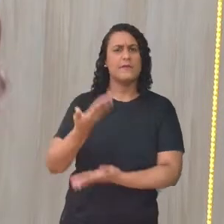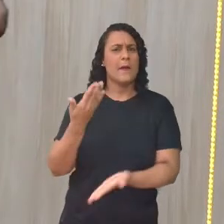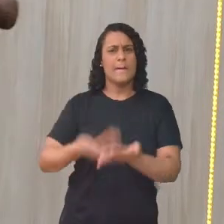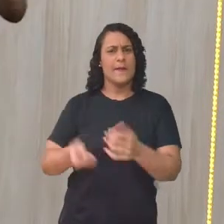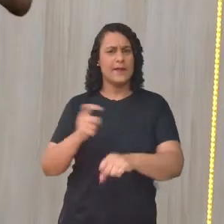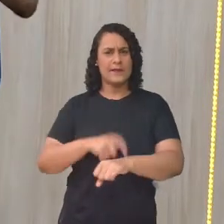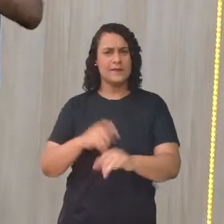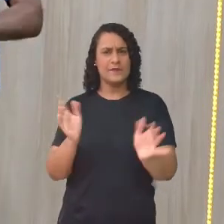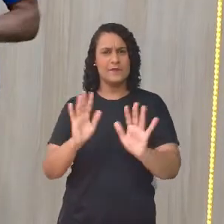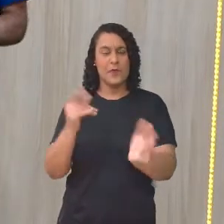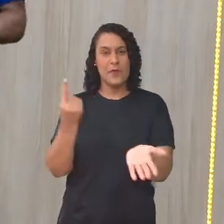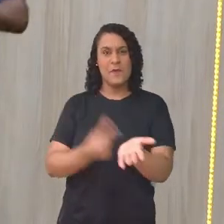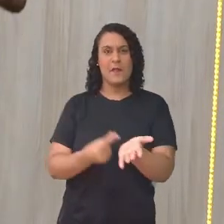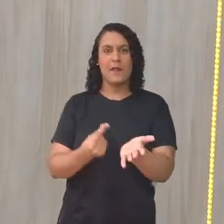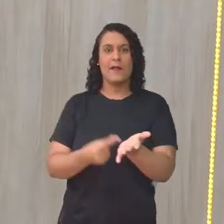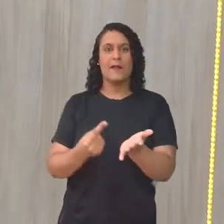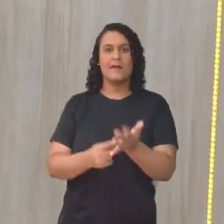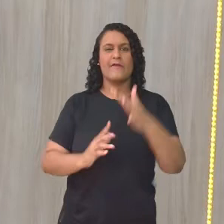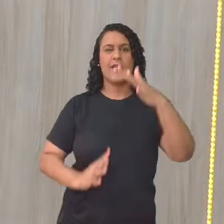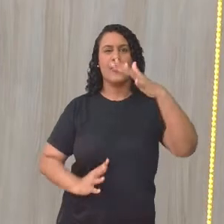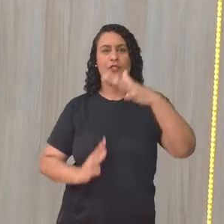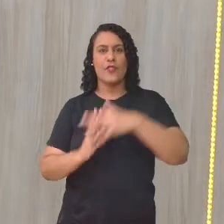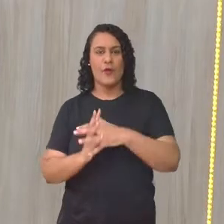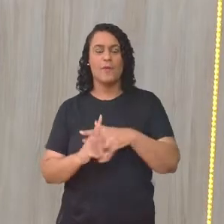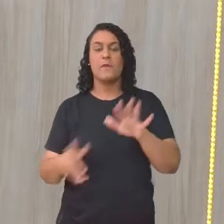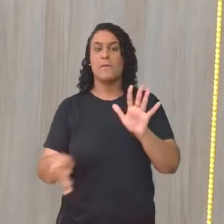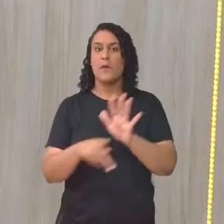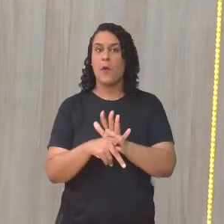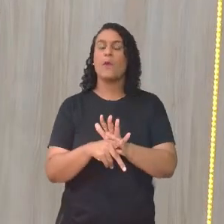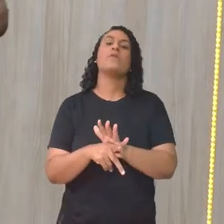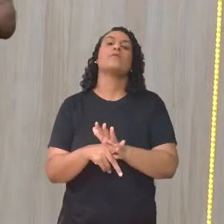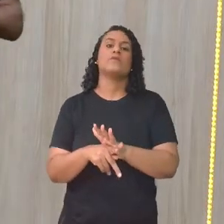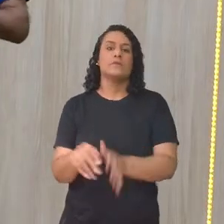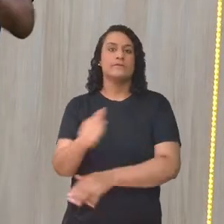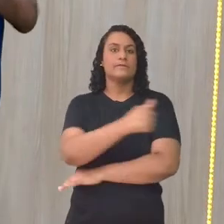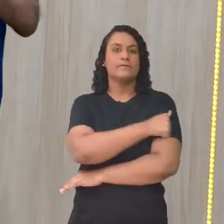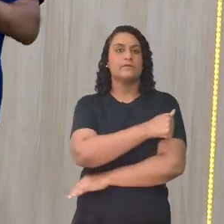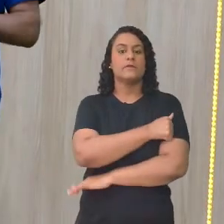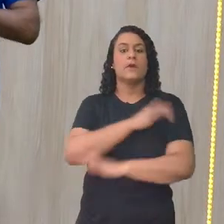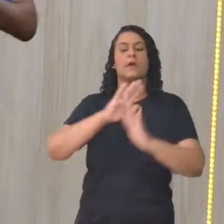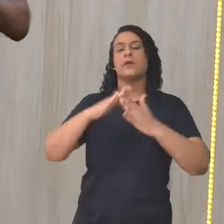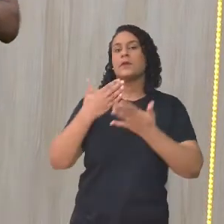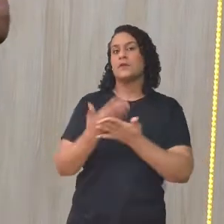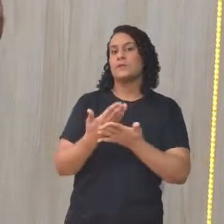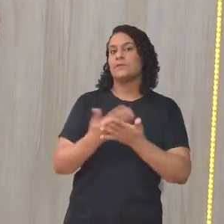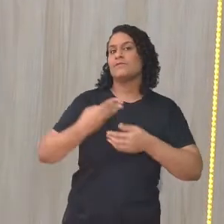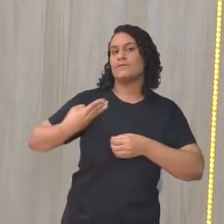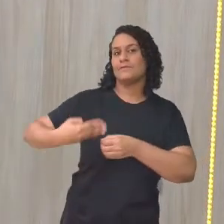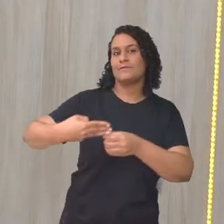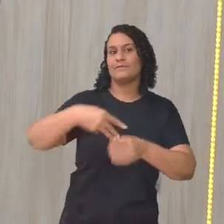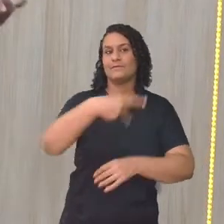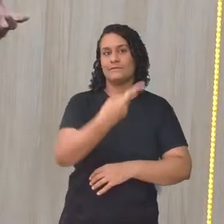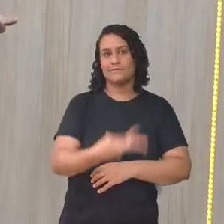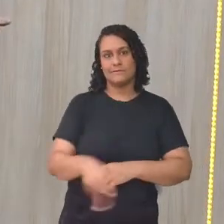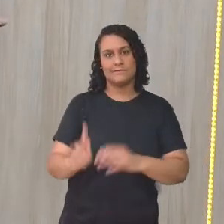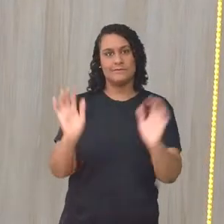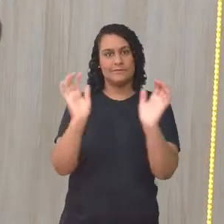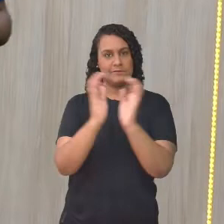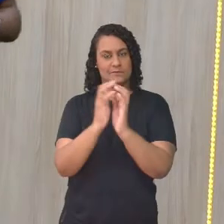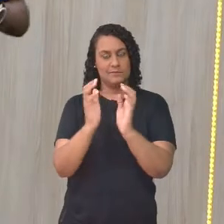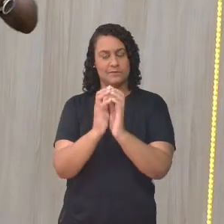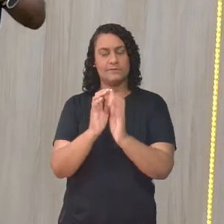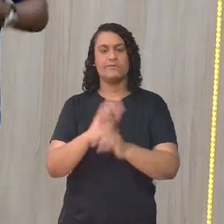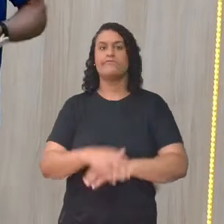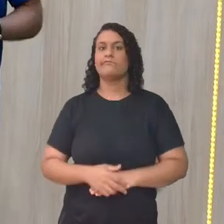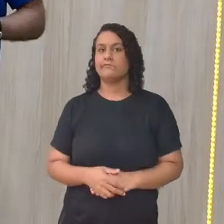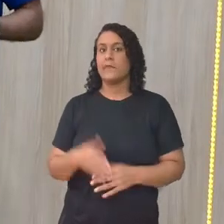esse aplicativo é show de bola, exclusivo para os alunos aí da rede municipal do Recife. Essas aulas digitais,